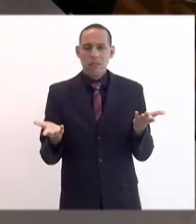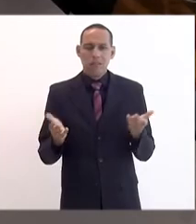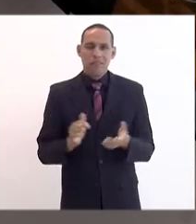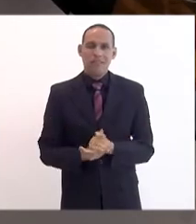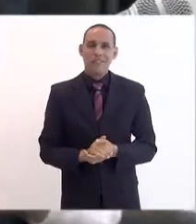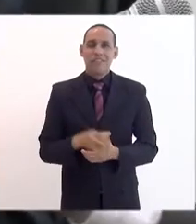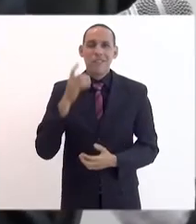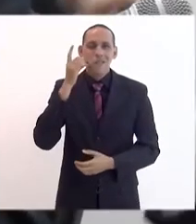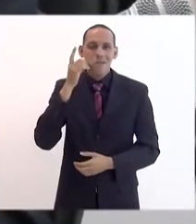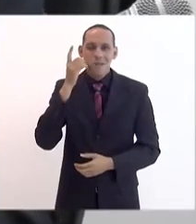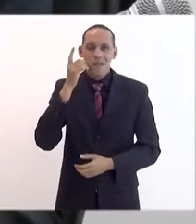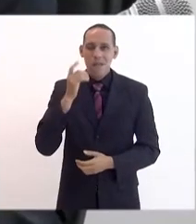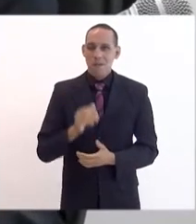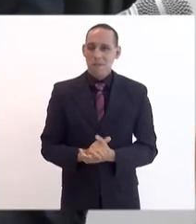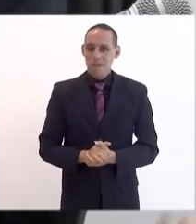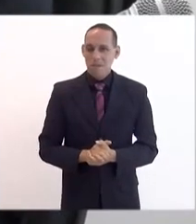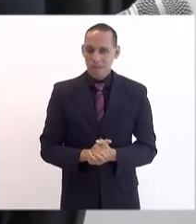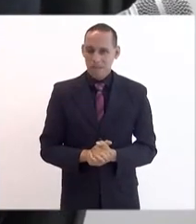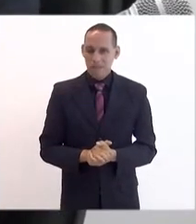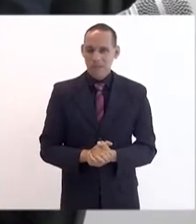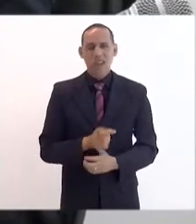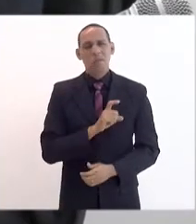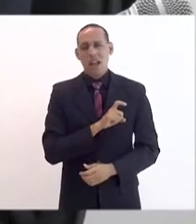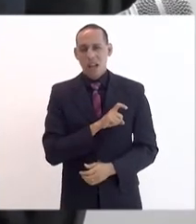Okay. Deputado.